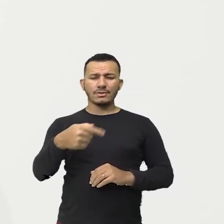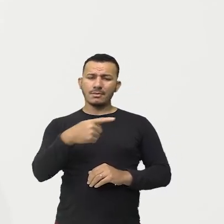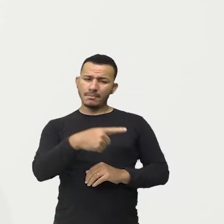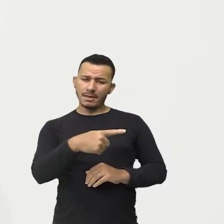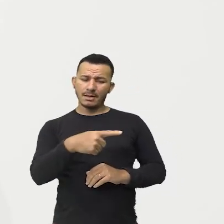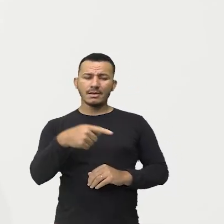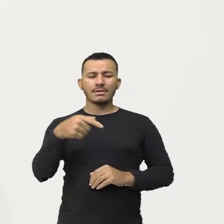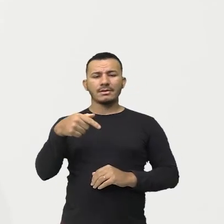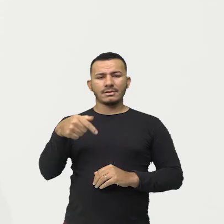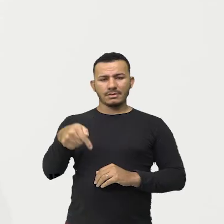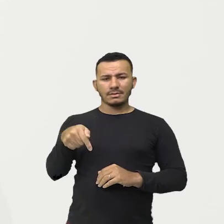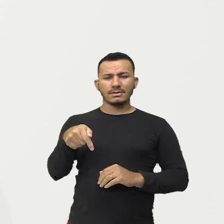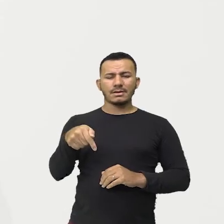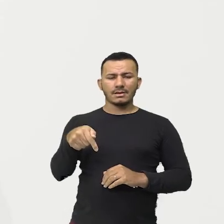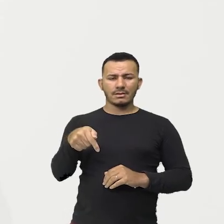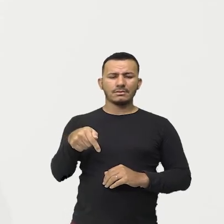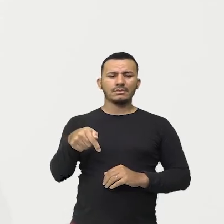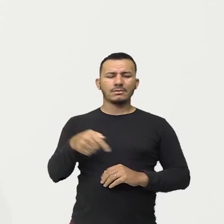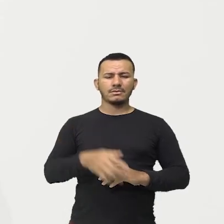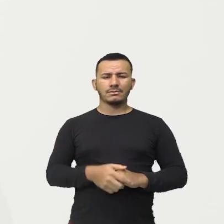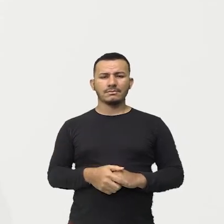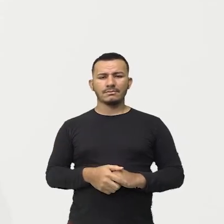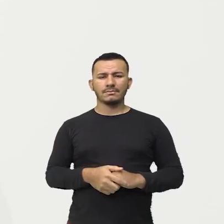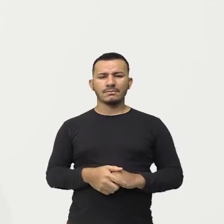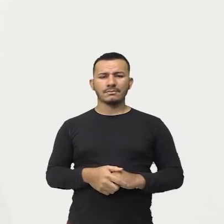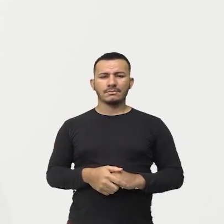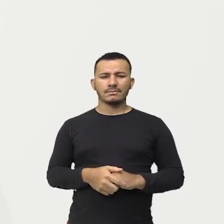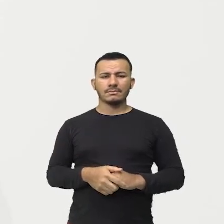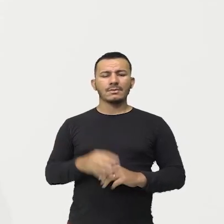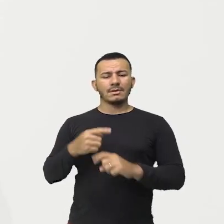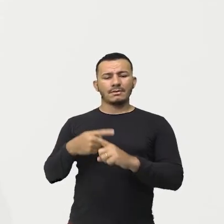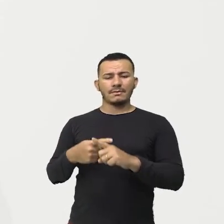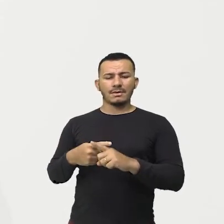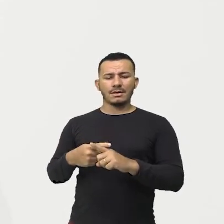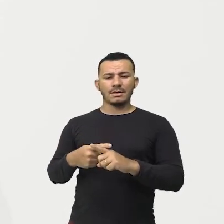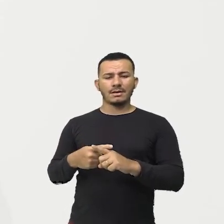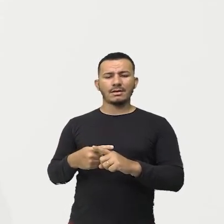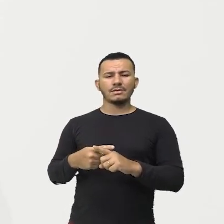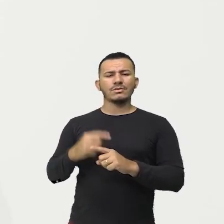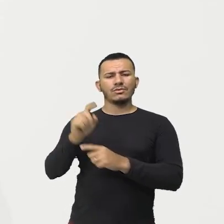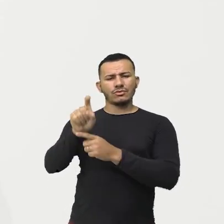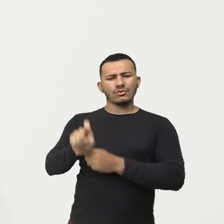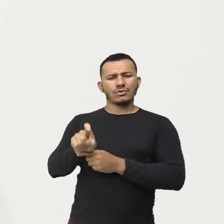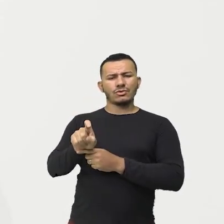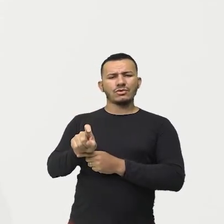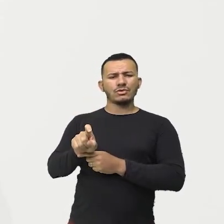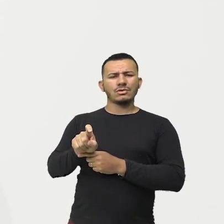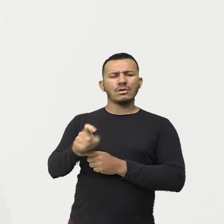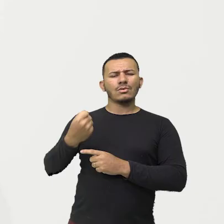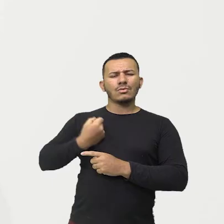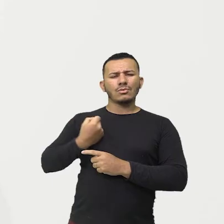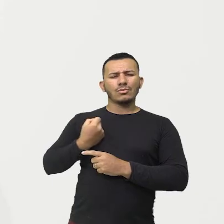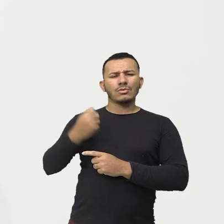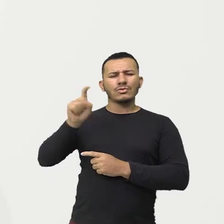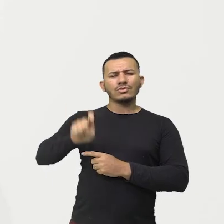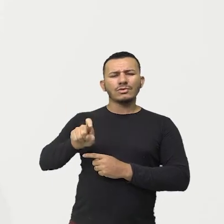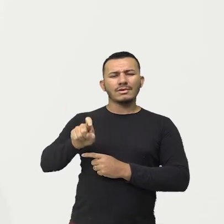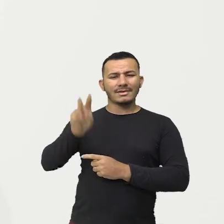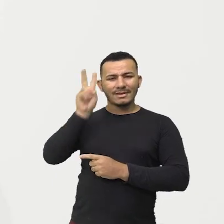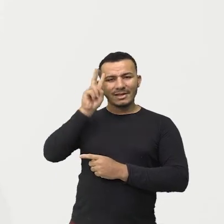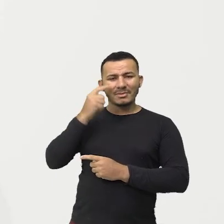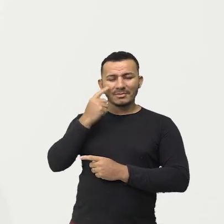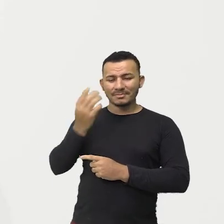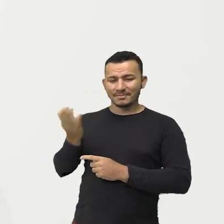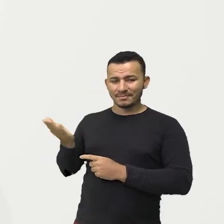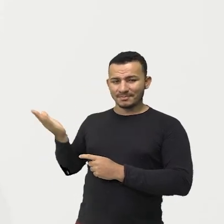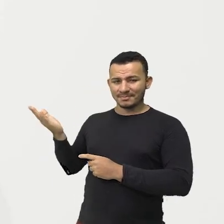sinal aqui, ó. Menos o 7, vezes o x. Mas quanto vale o x, professor? O x está aqui,